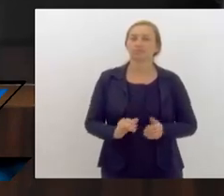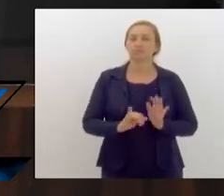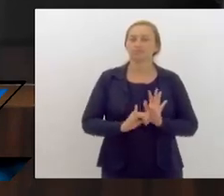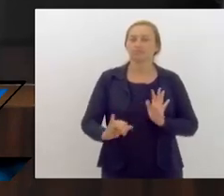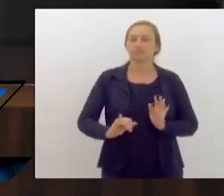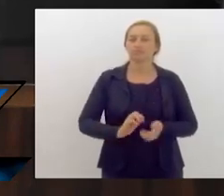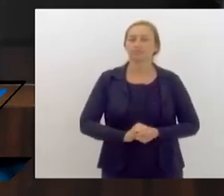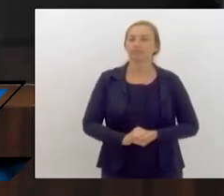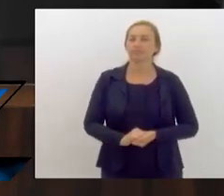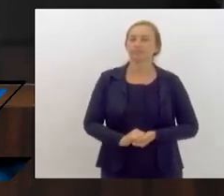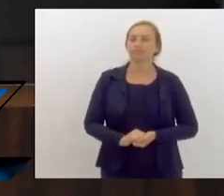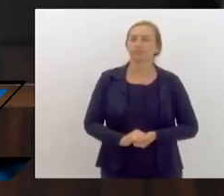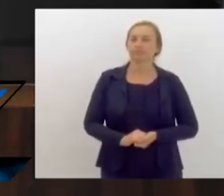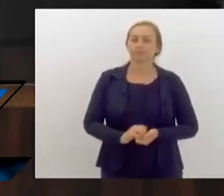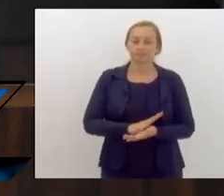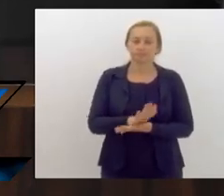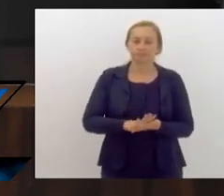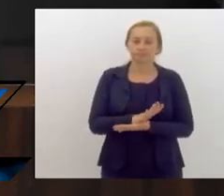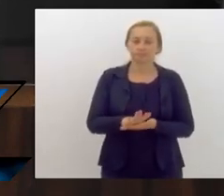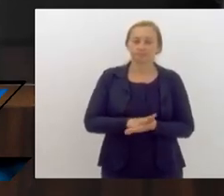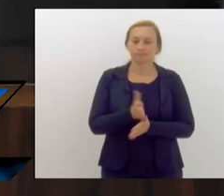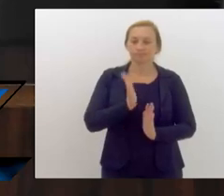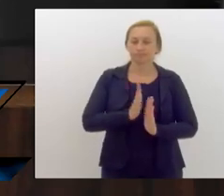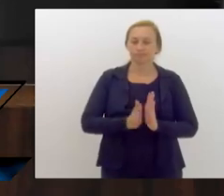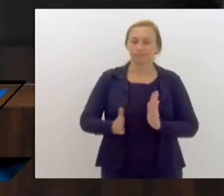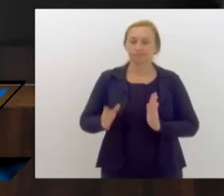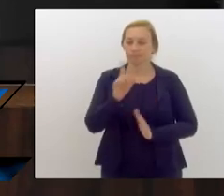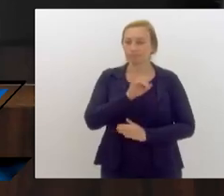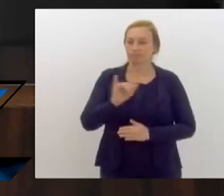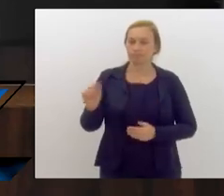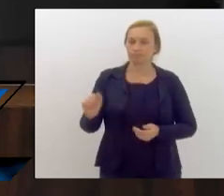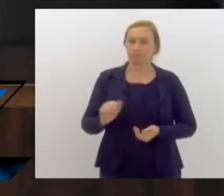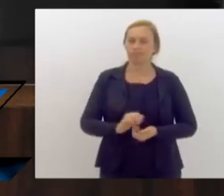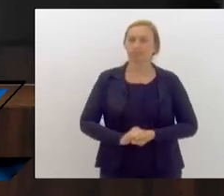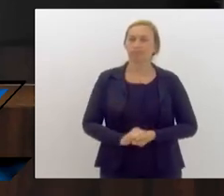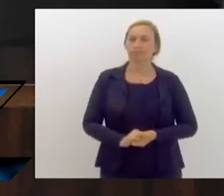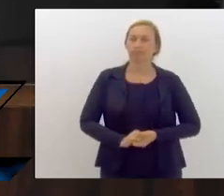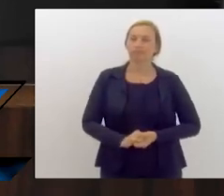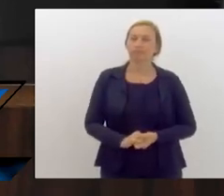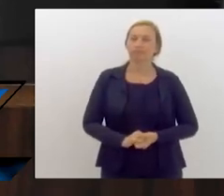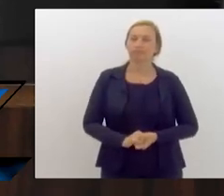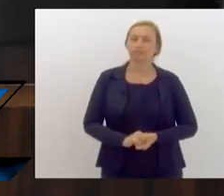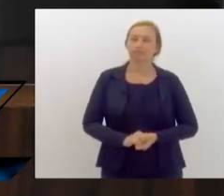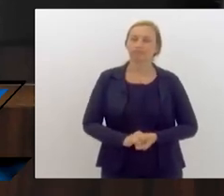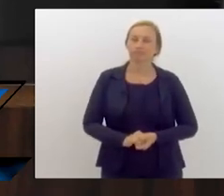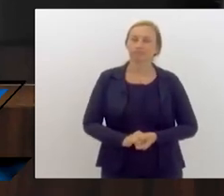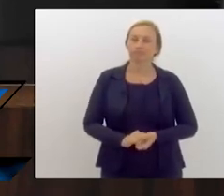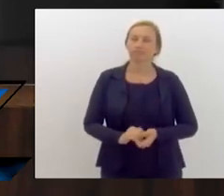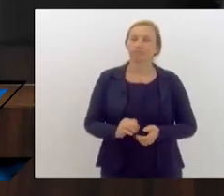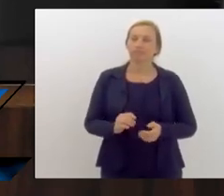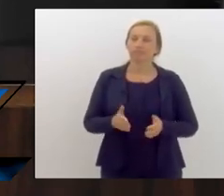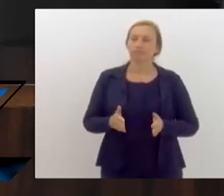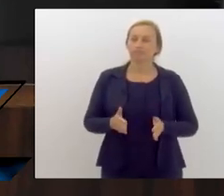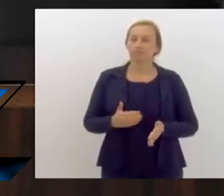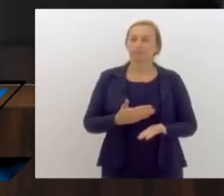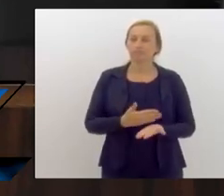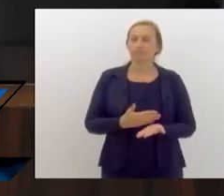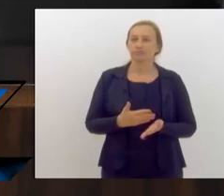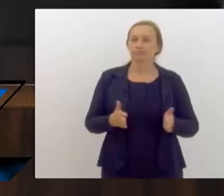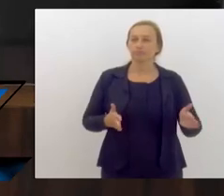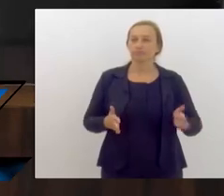a publicação nada mais a Viana tratar na ordem do dia faça seu expediente final